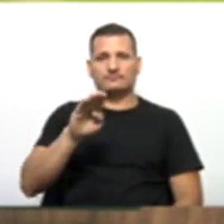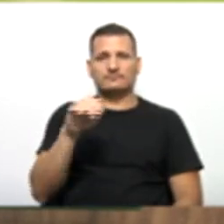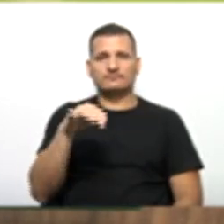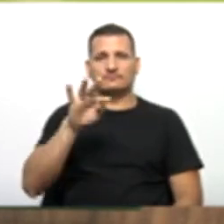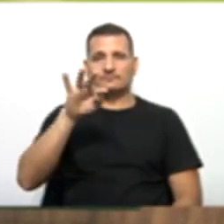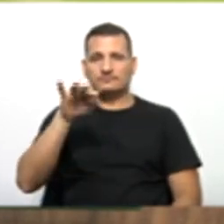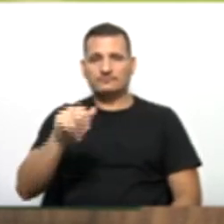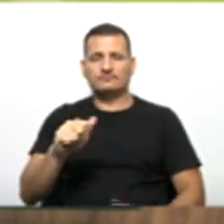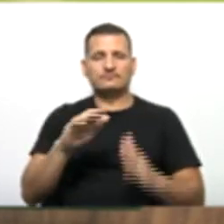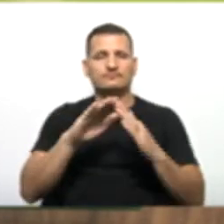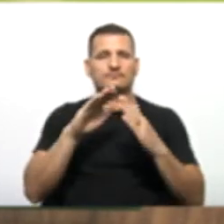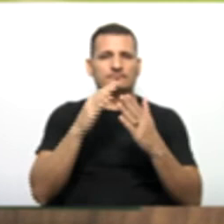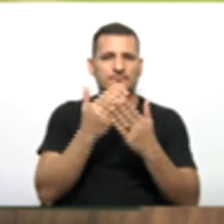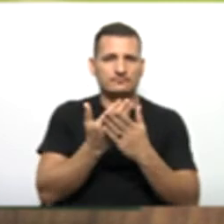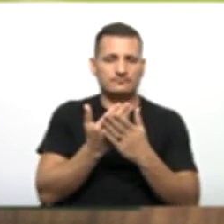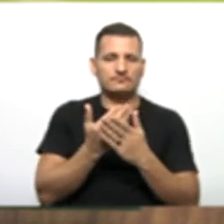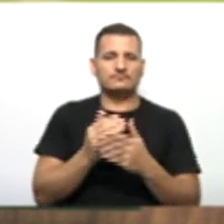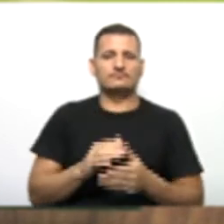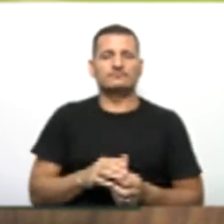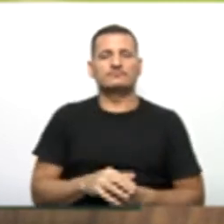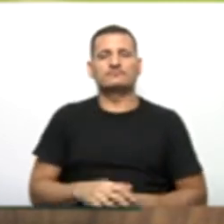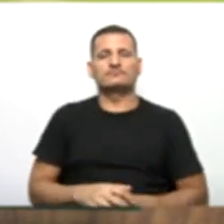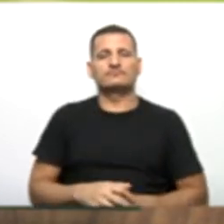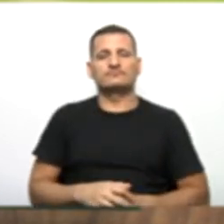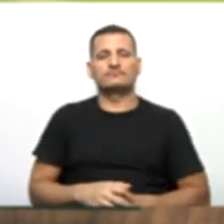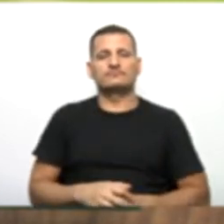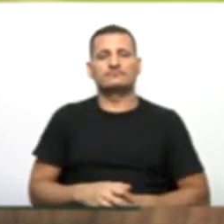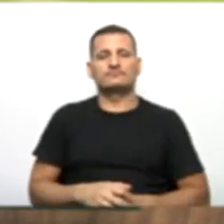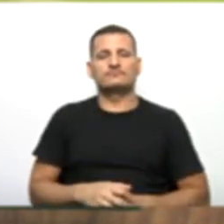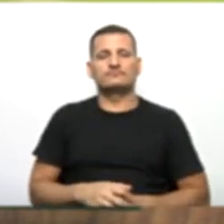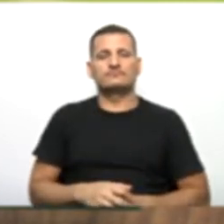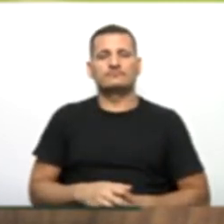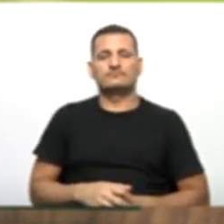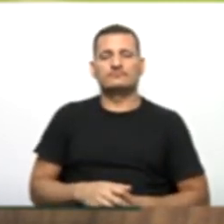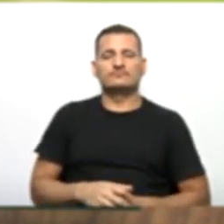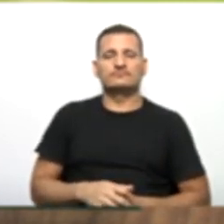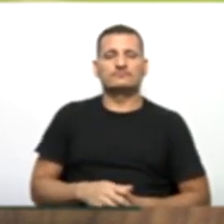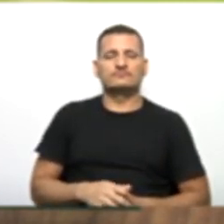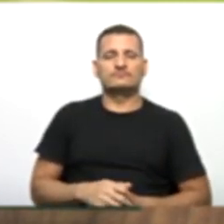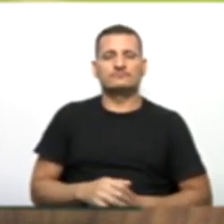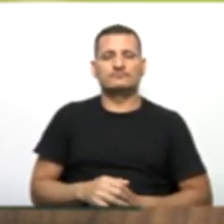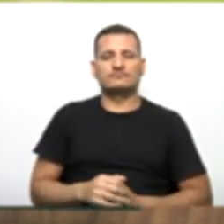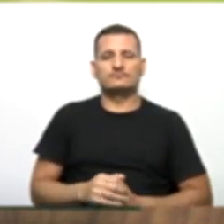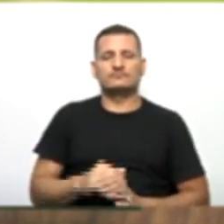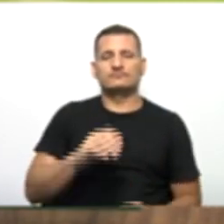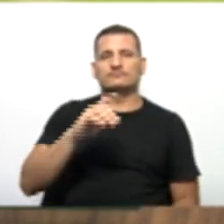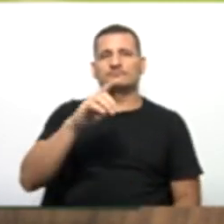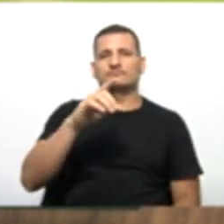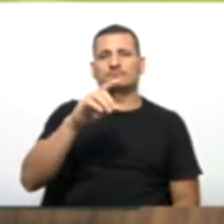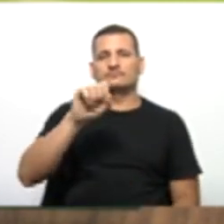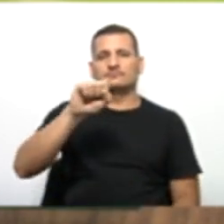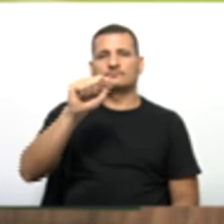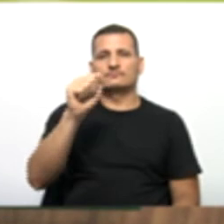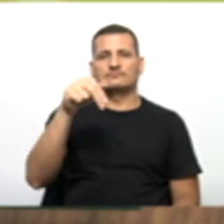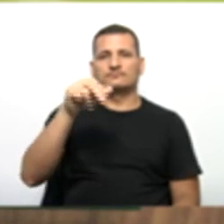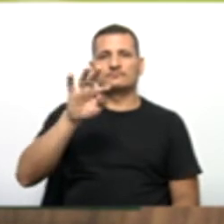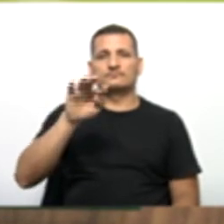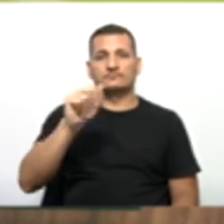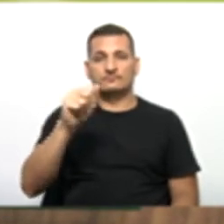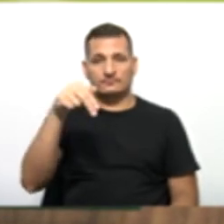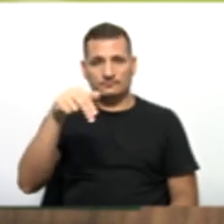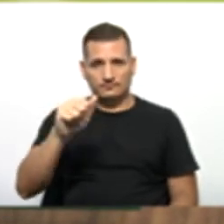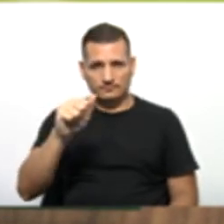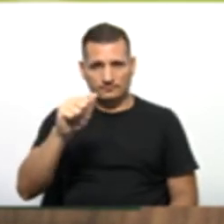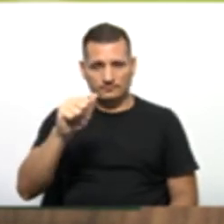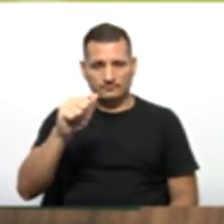Chegou também respostas da escola Distrito de Santana do Guaporé, Escola